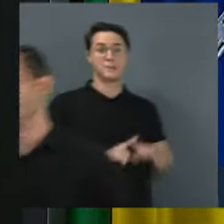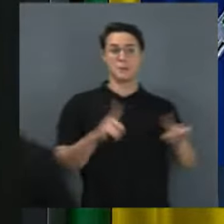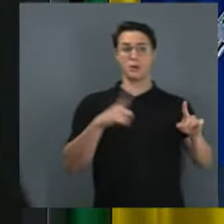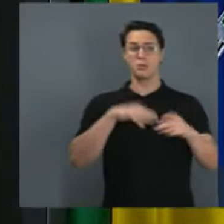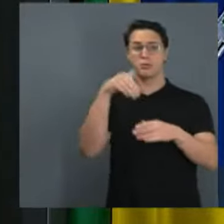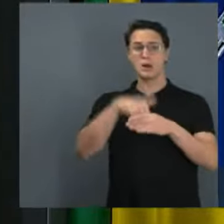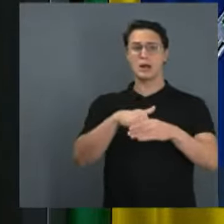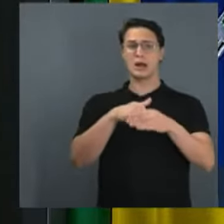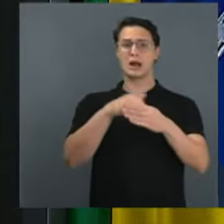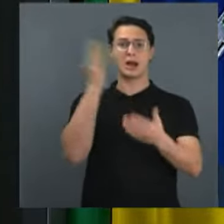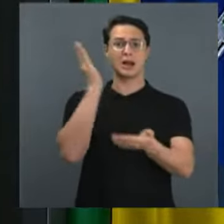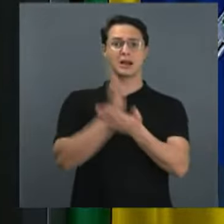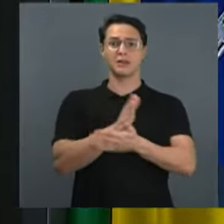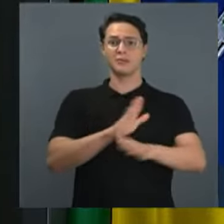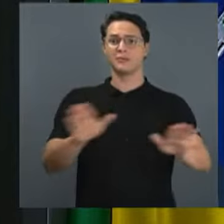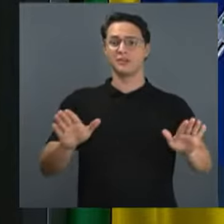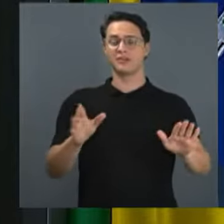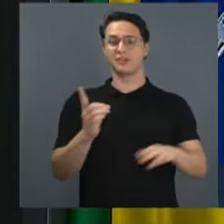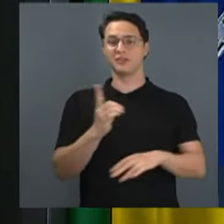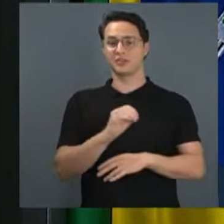a publicidade total,